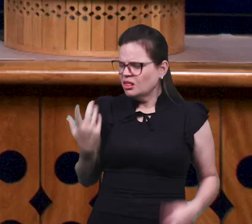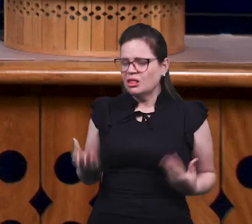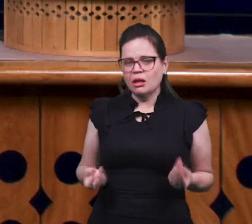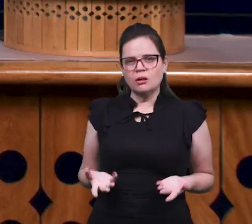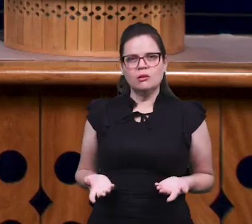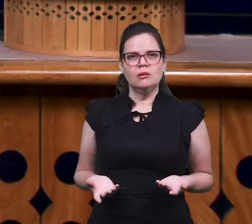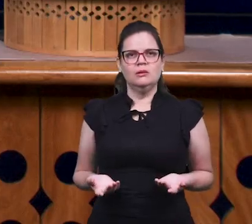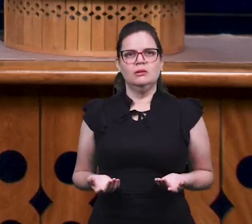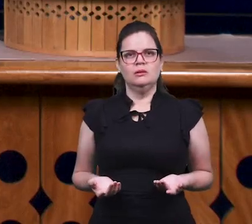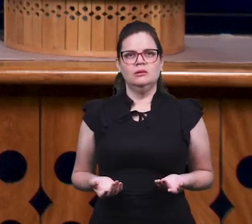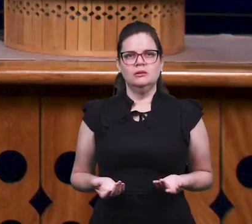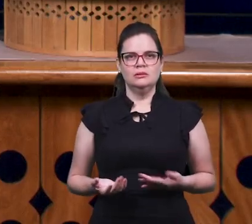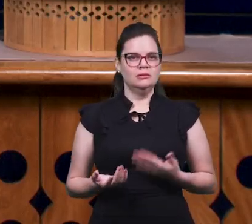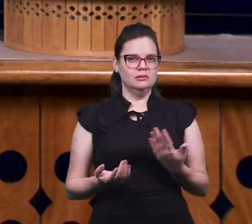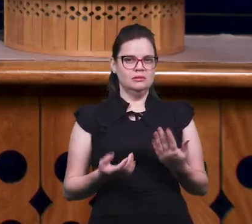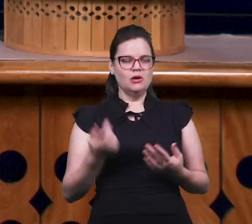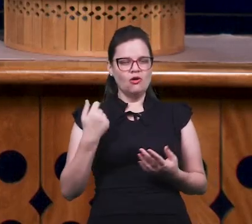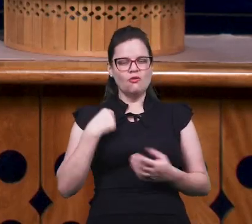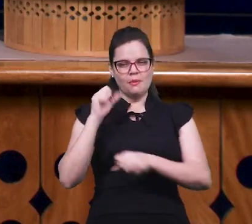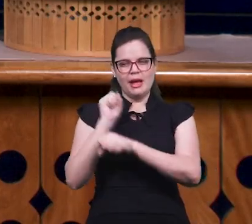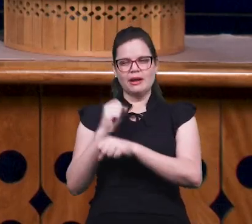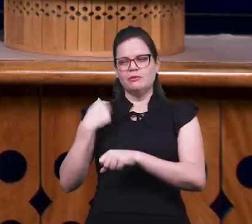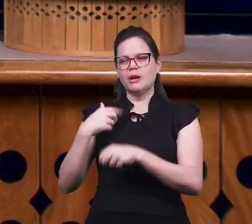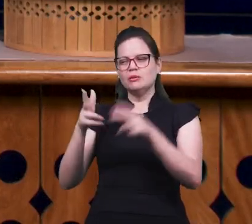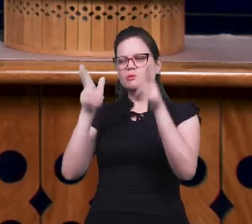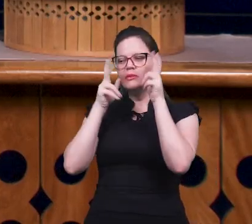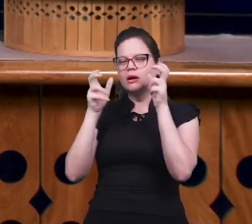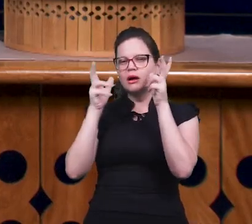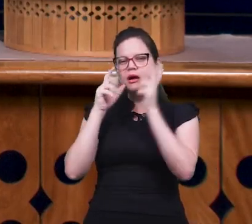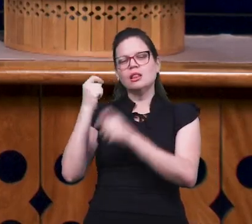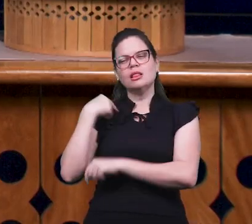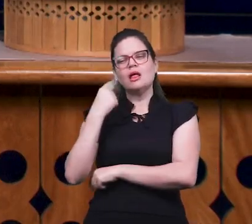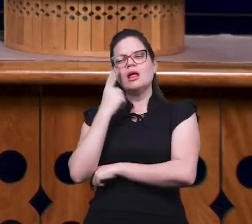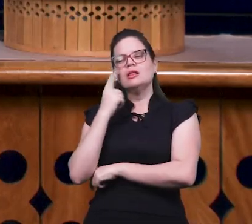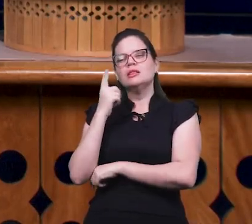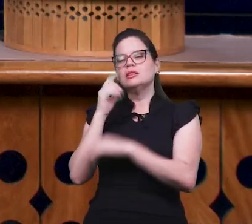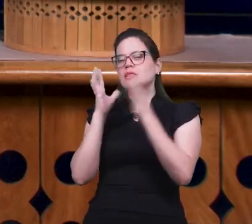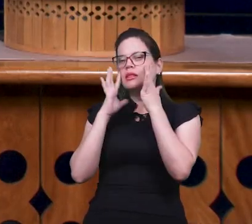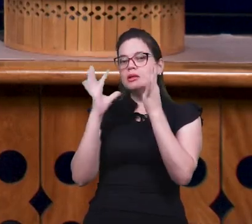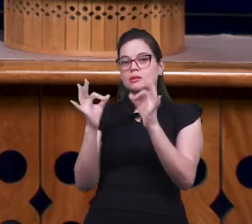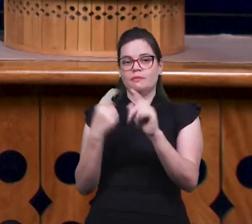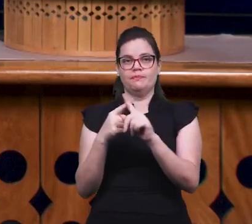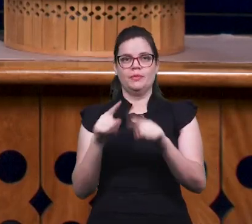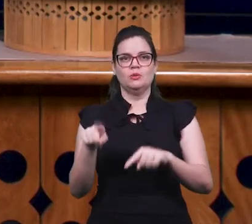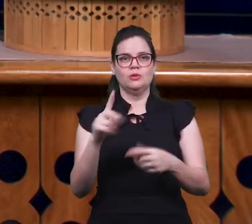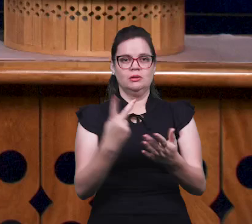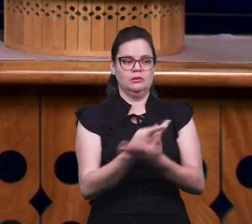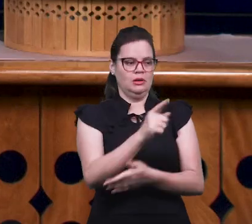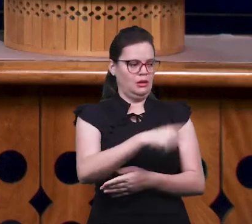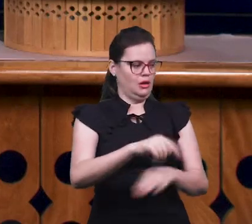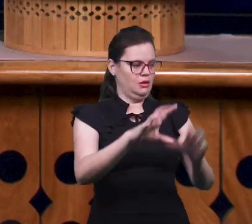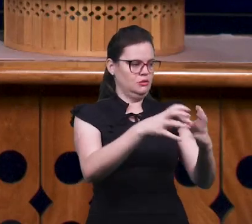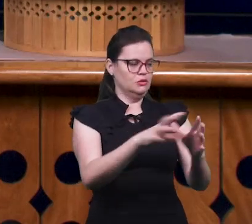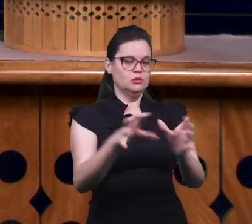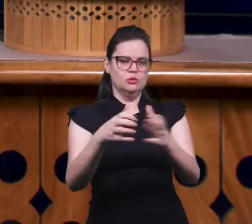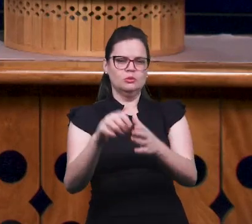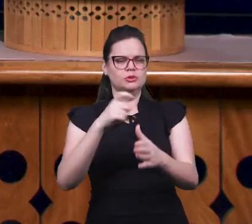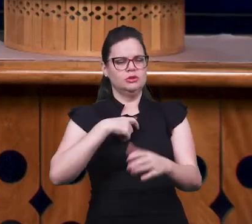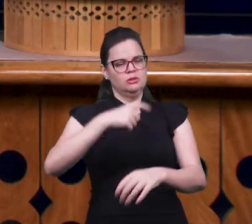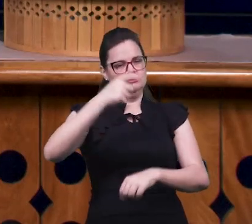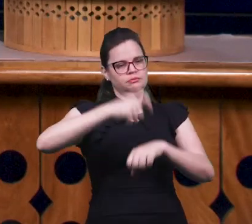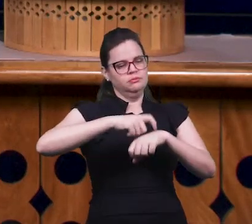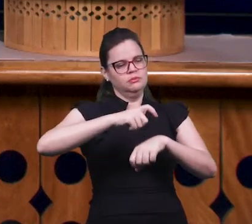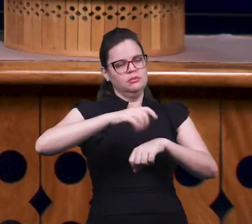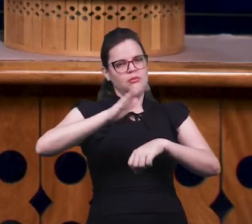bem, nem outra época não ouvir se melhor. Mas os estoicos tinham seus pensamentos,